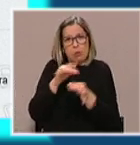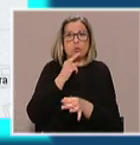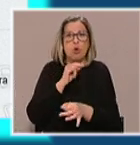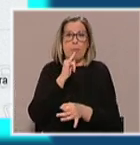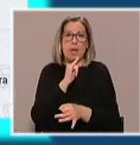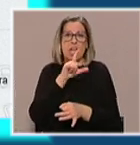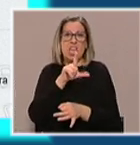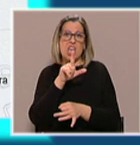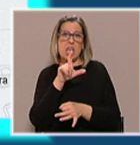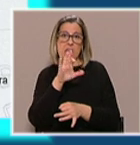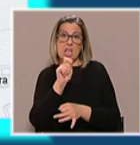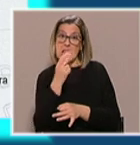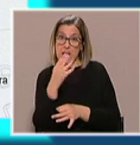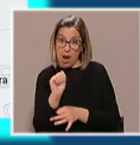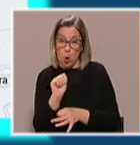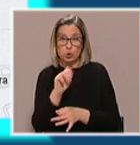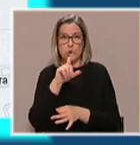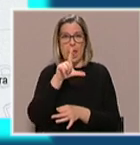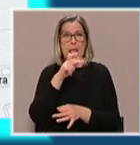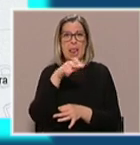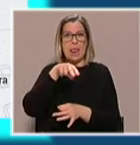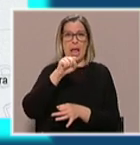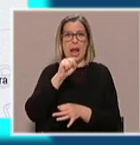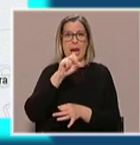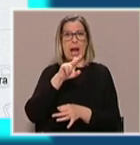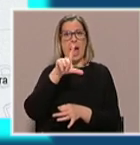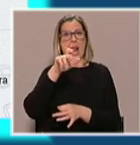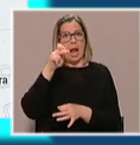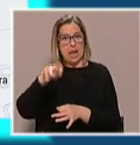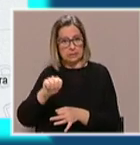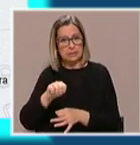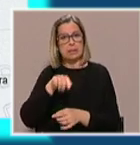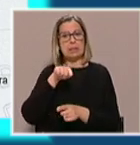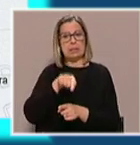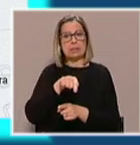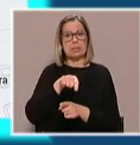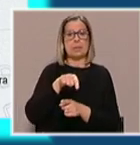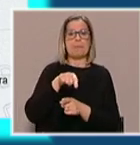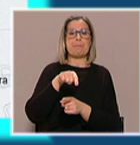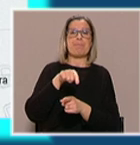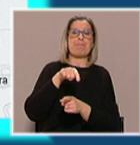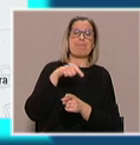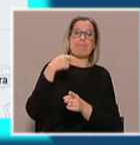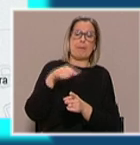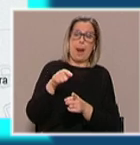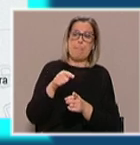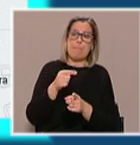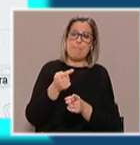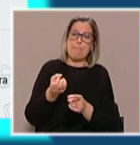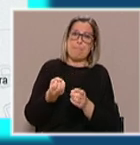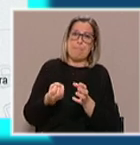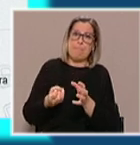de Langerhans, responsáveis pela produção de duas hormonas, neste caso está